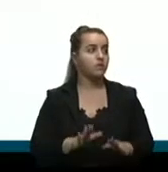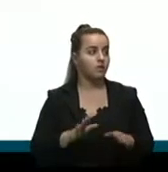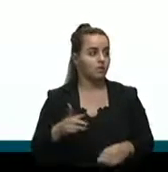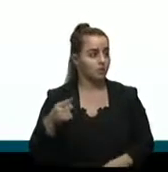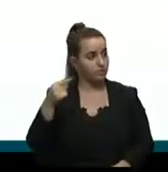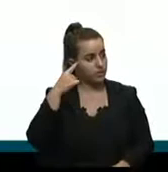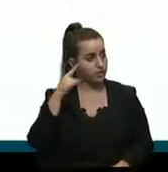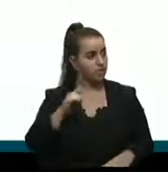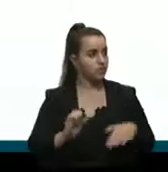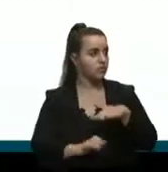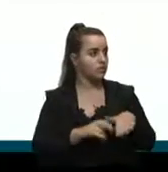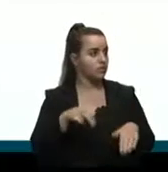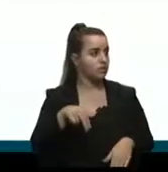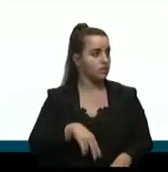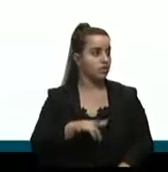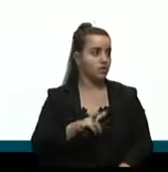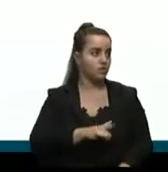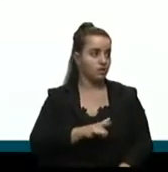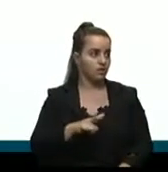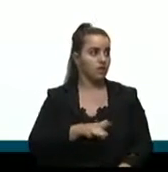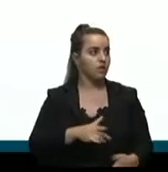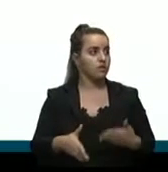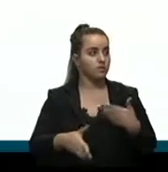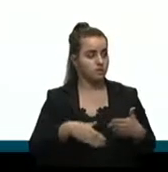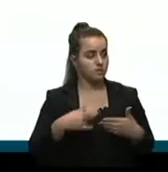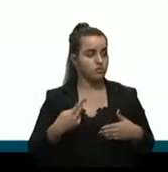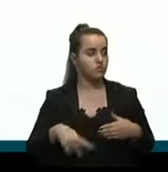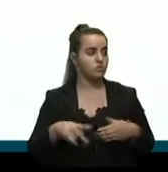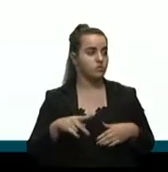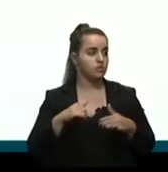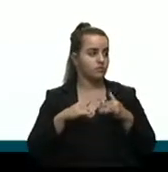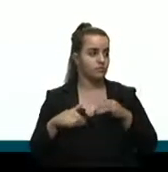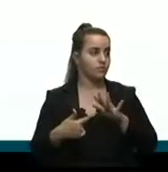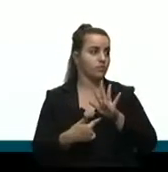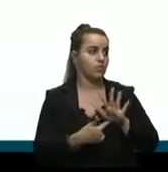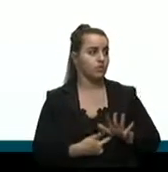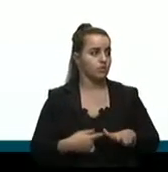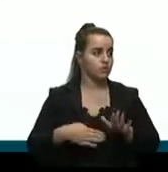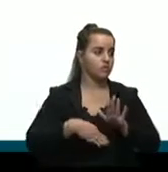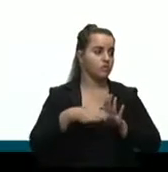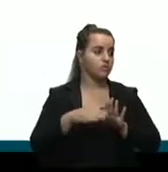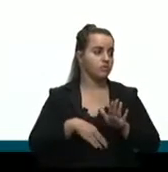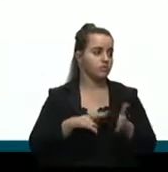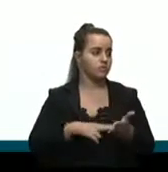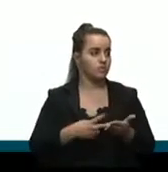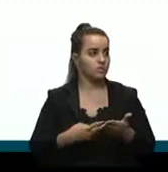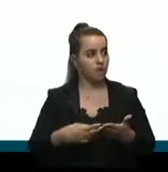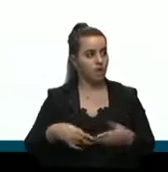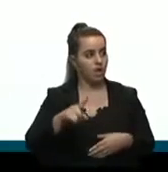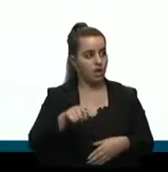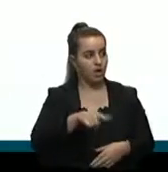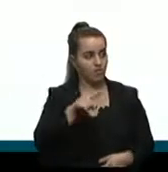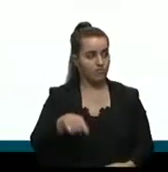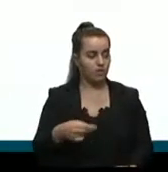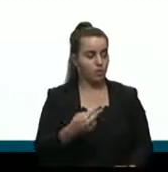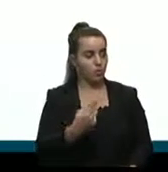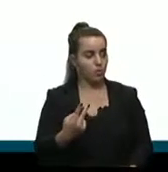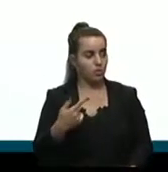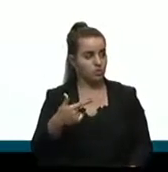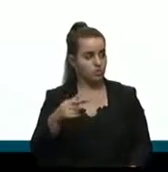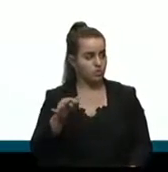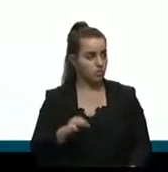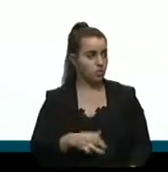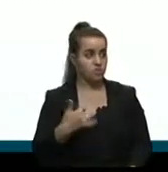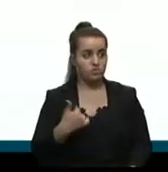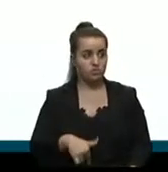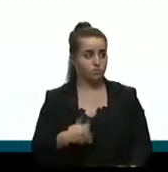Portanto, considerando que a empresa N tem acesso aos dados amostrados e o nível de significância alfa igual a